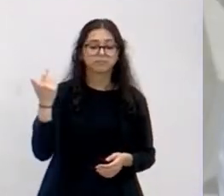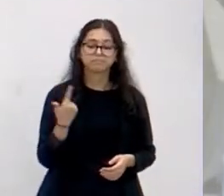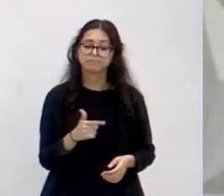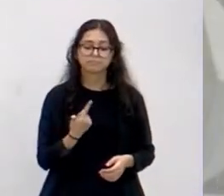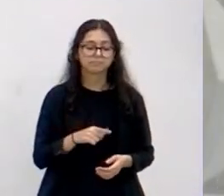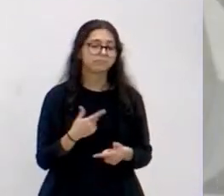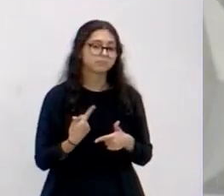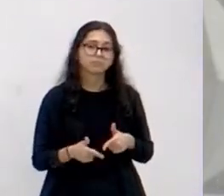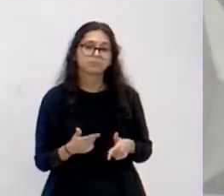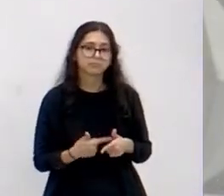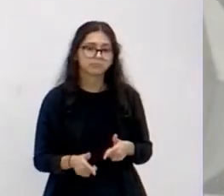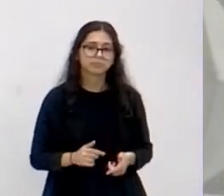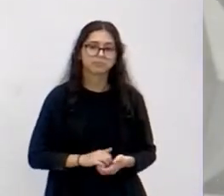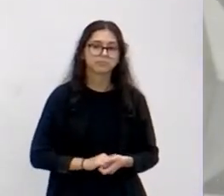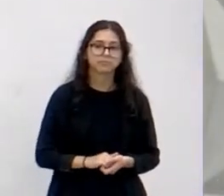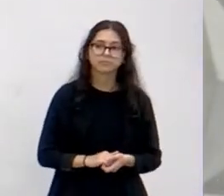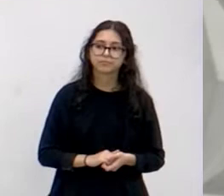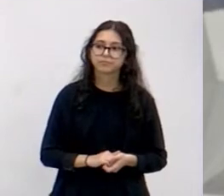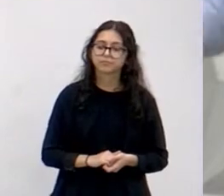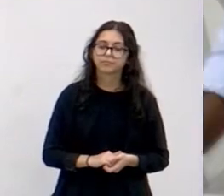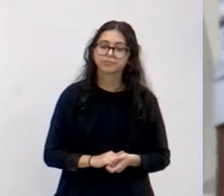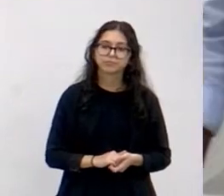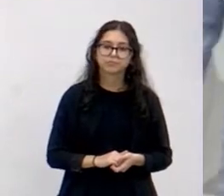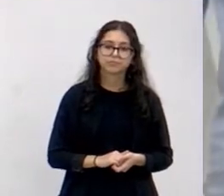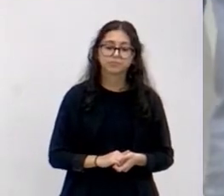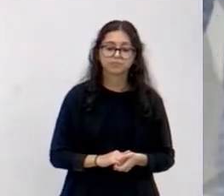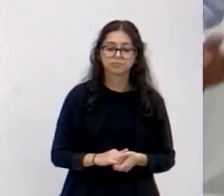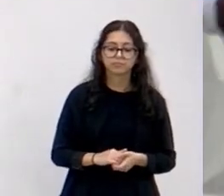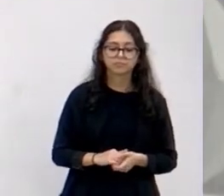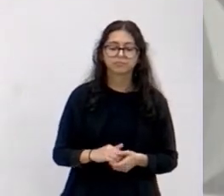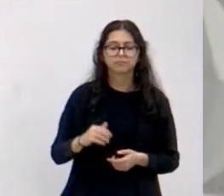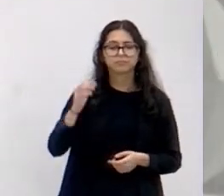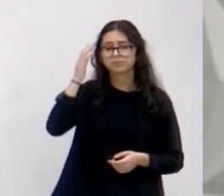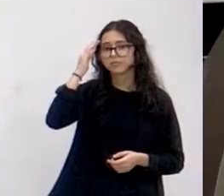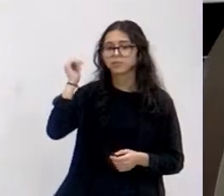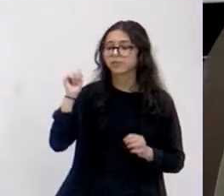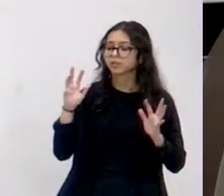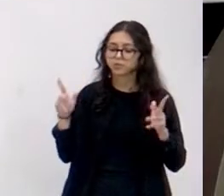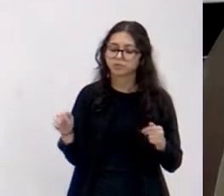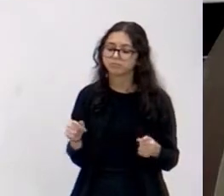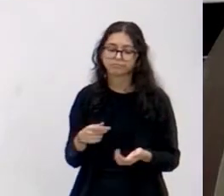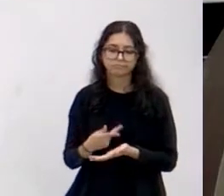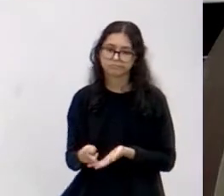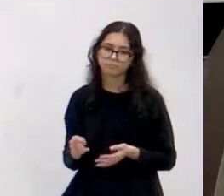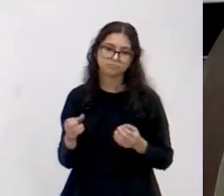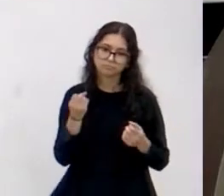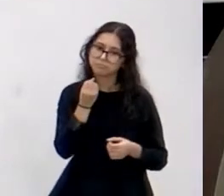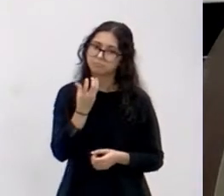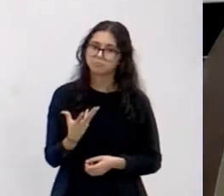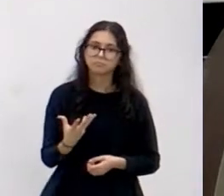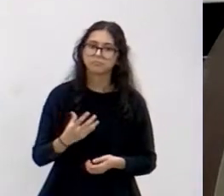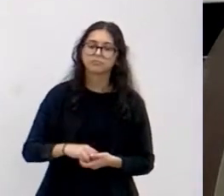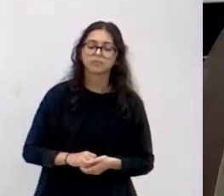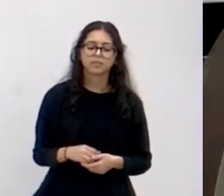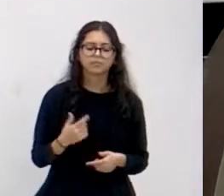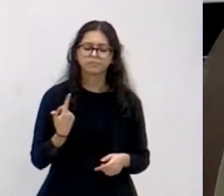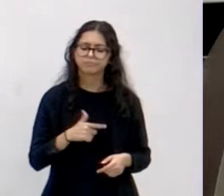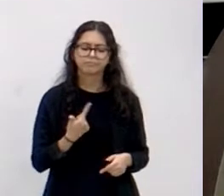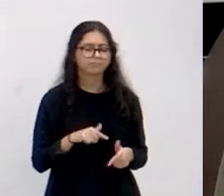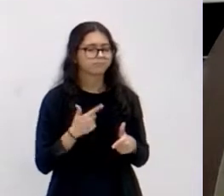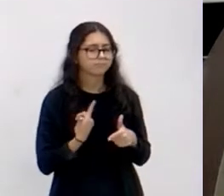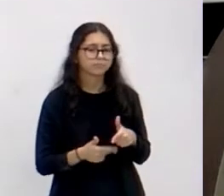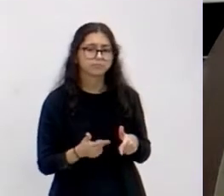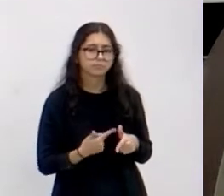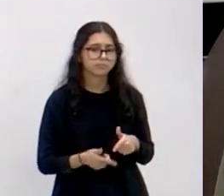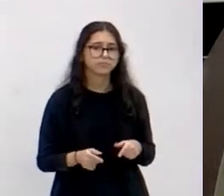você experimento a Vitória isso pronto agora tá resolvido aí passa algum tempo ou alguns Aí vem uma recaída